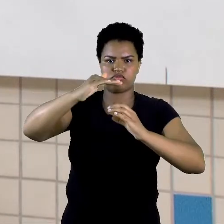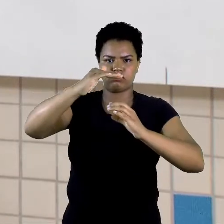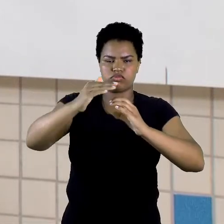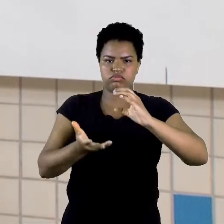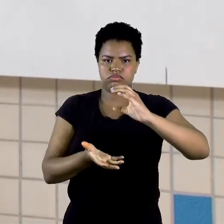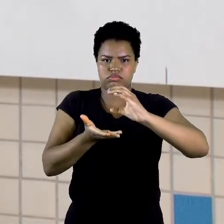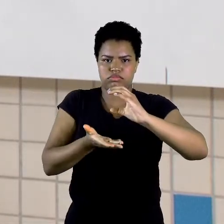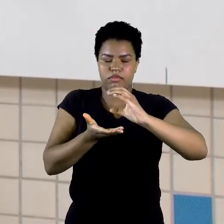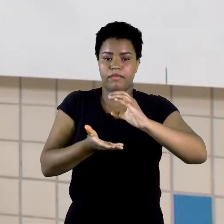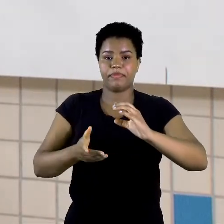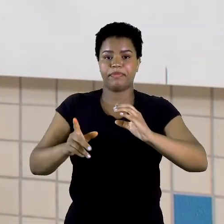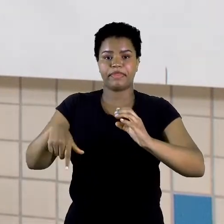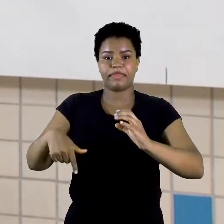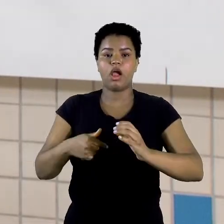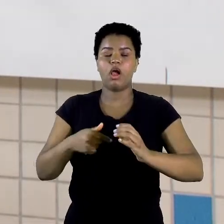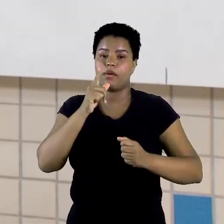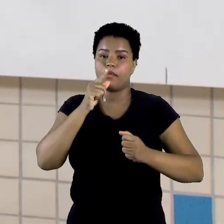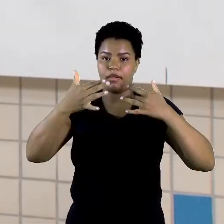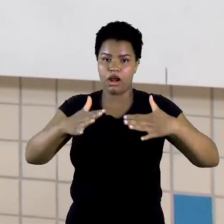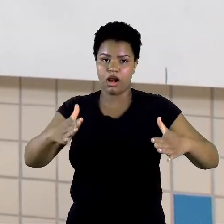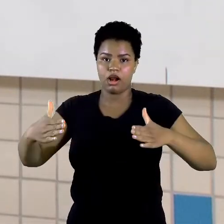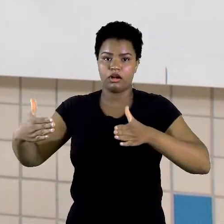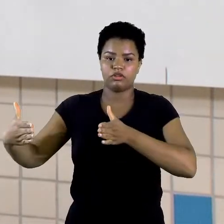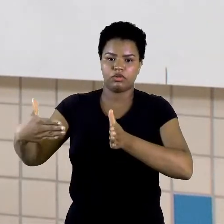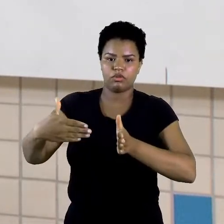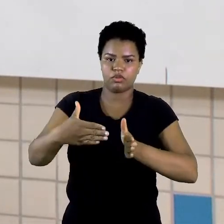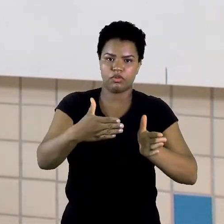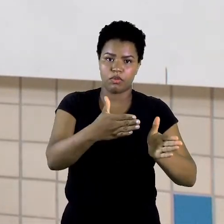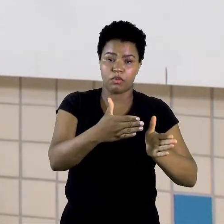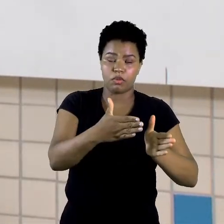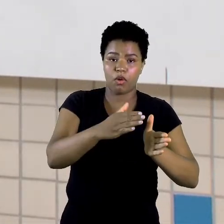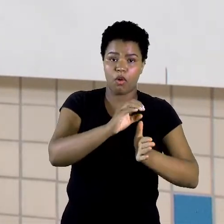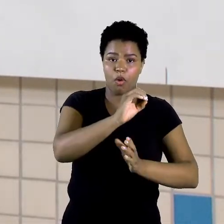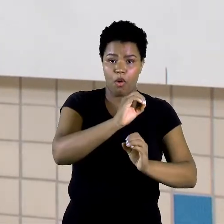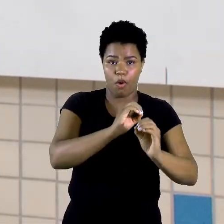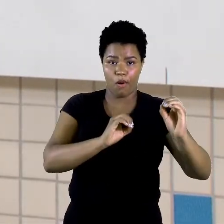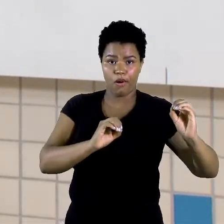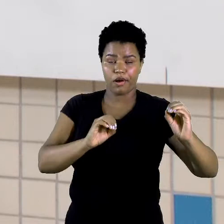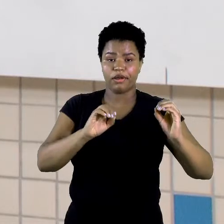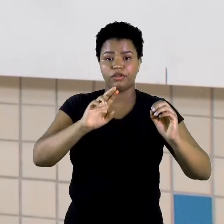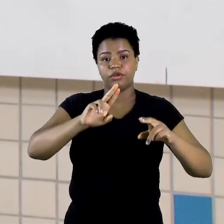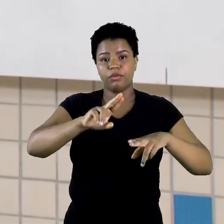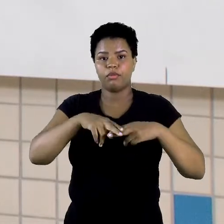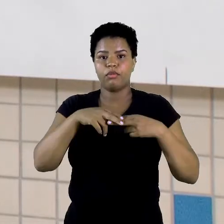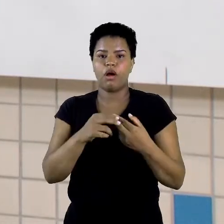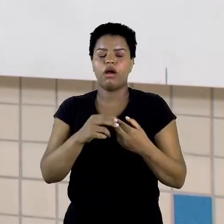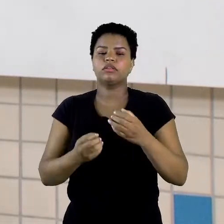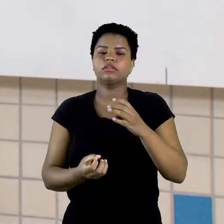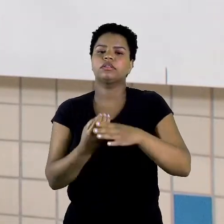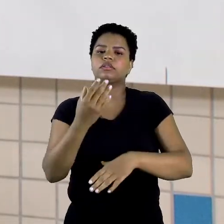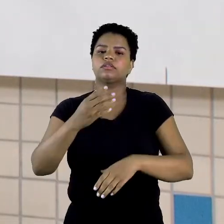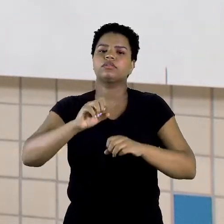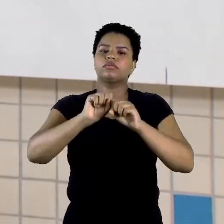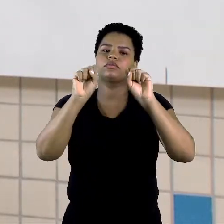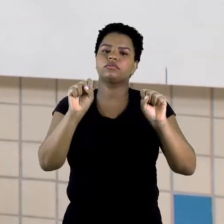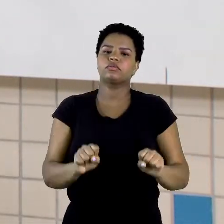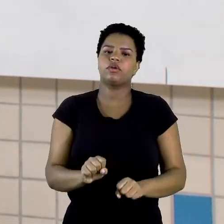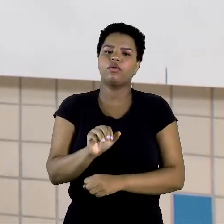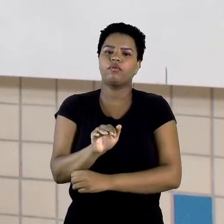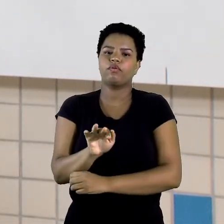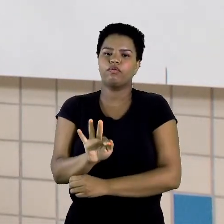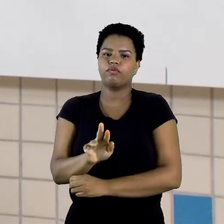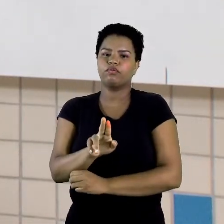marítimas sofrem desvio para oeste e a criação do sistema de fusos horários. Este sistema foi criado